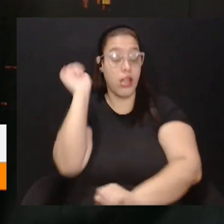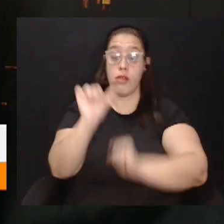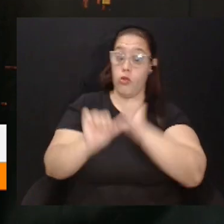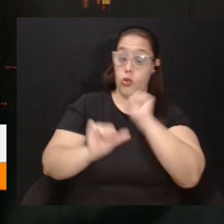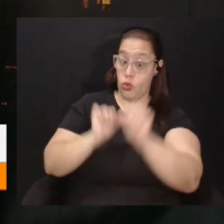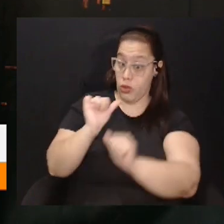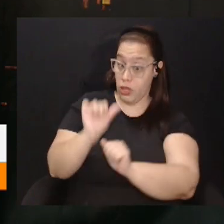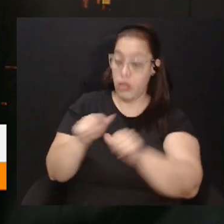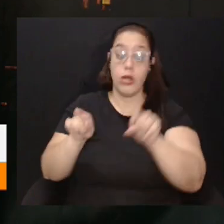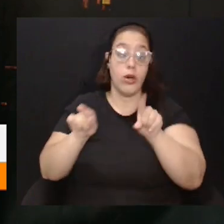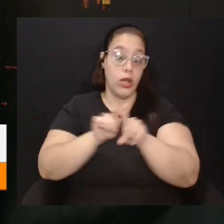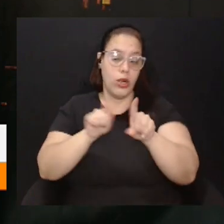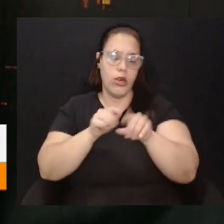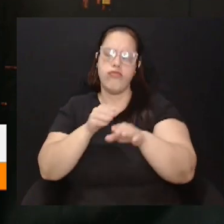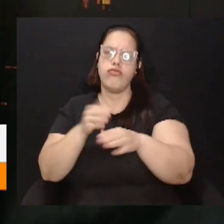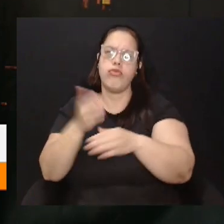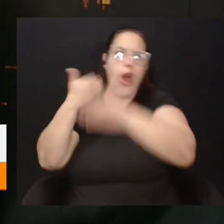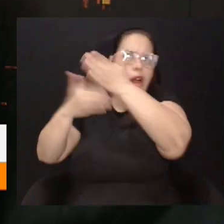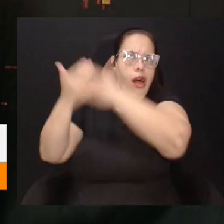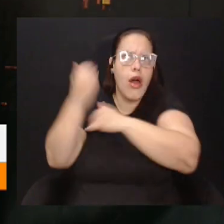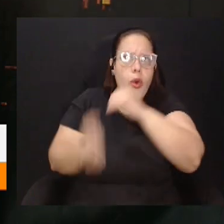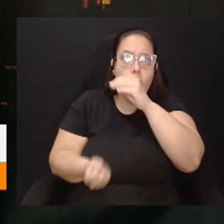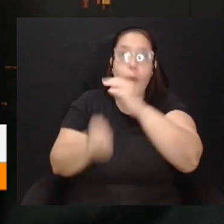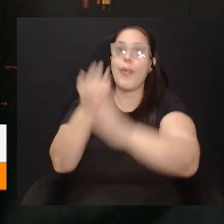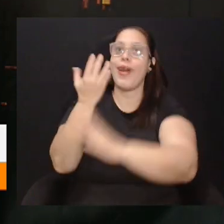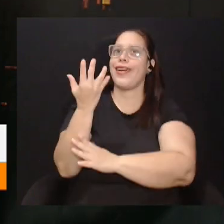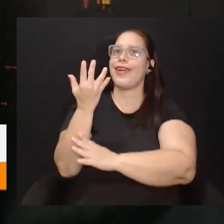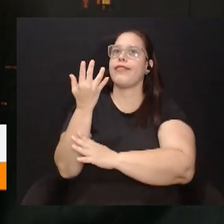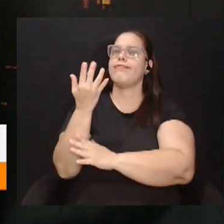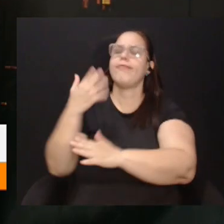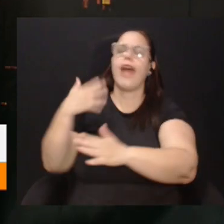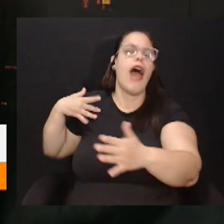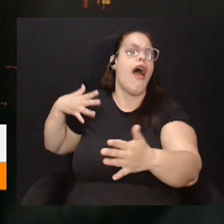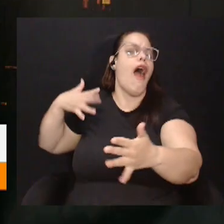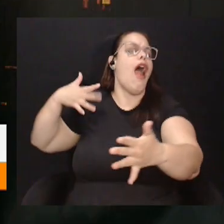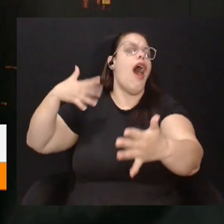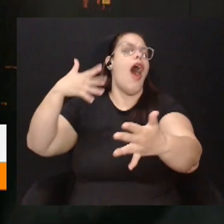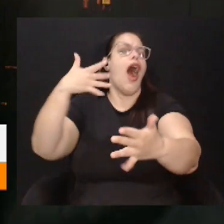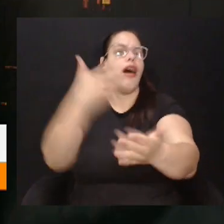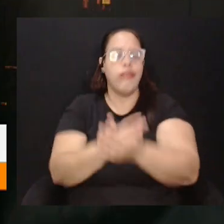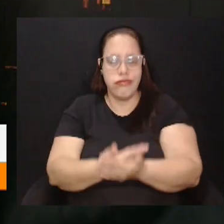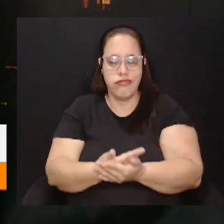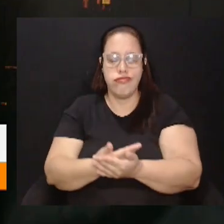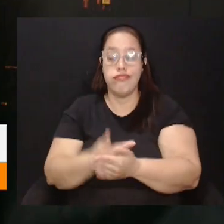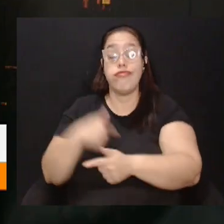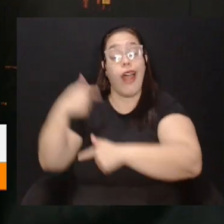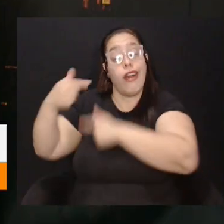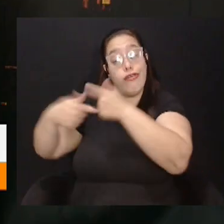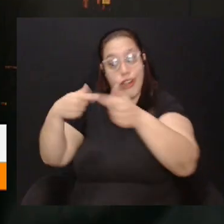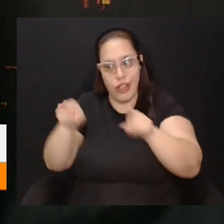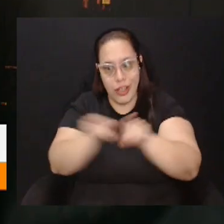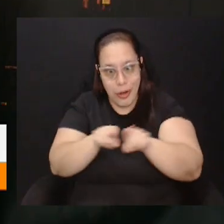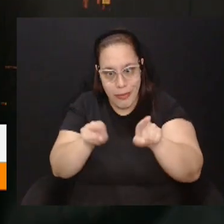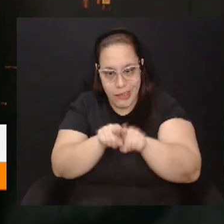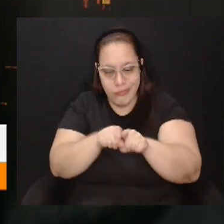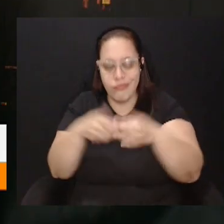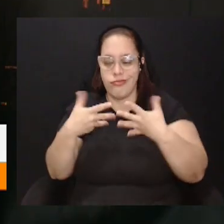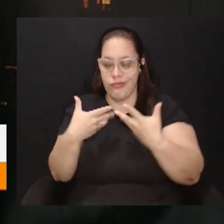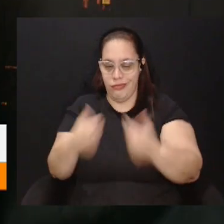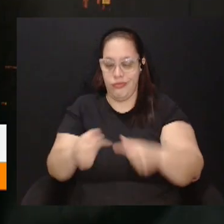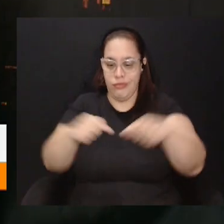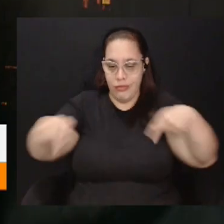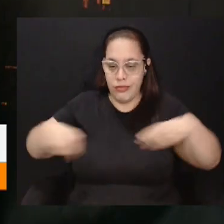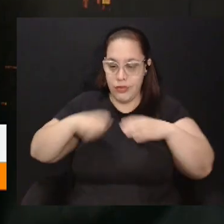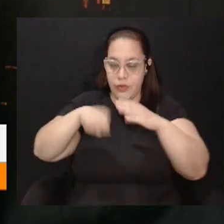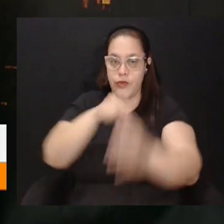as origens dessas tradições que atravessam o planeta e as gerações, né? A gente recebe hoje aqui o professor